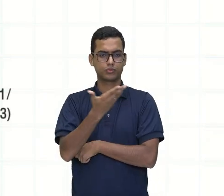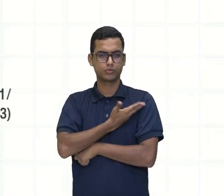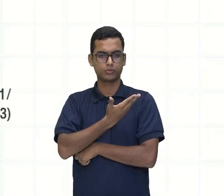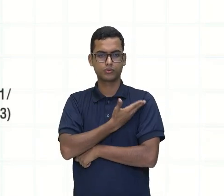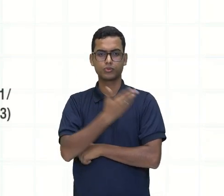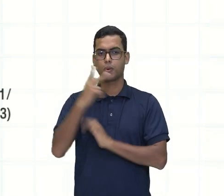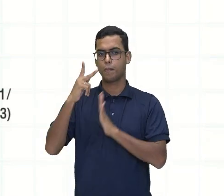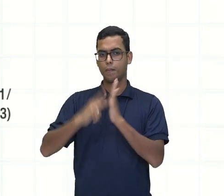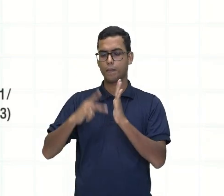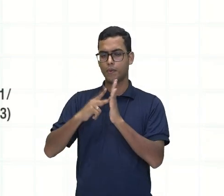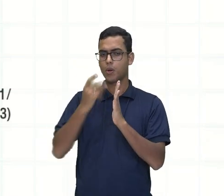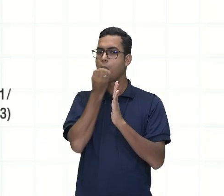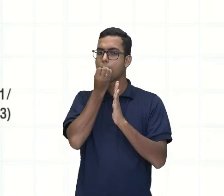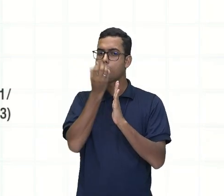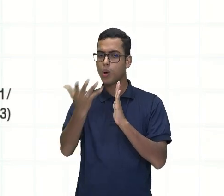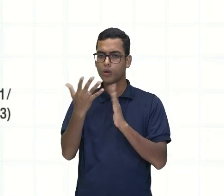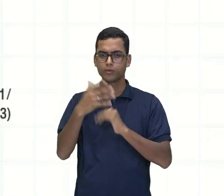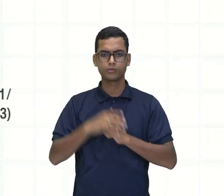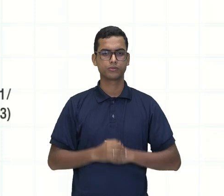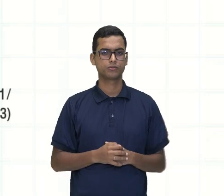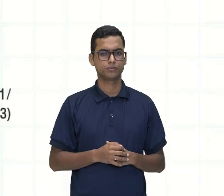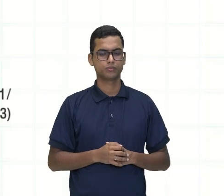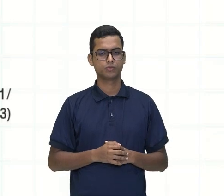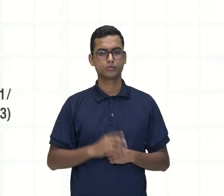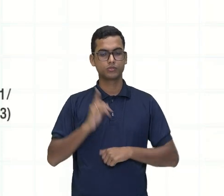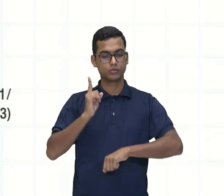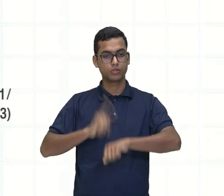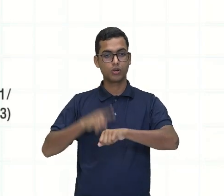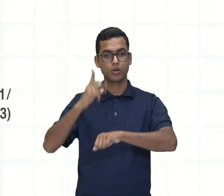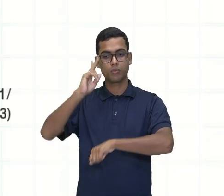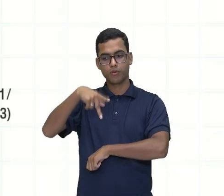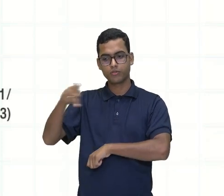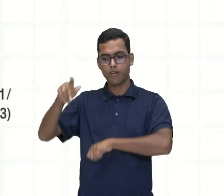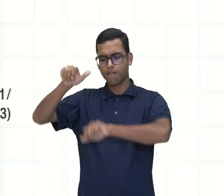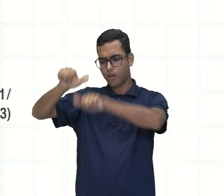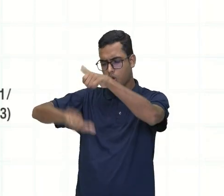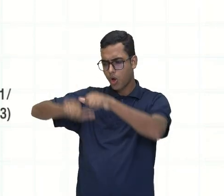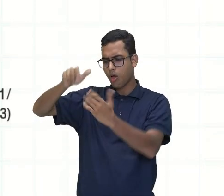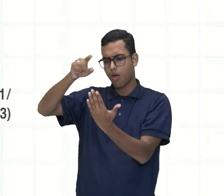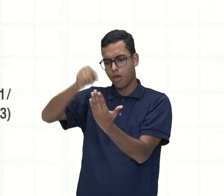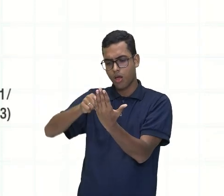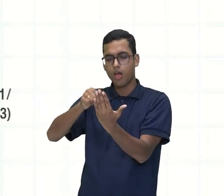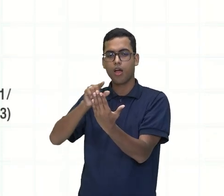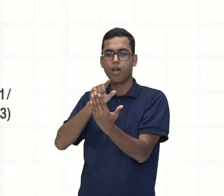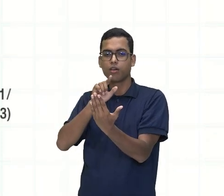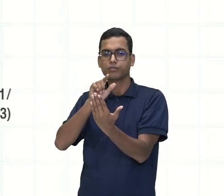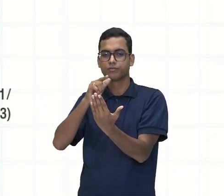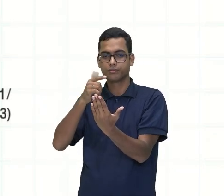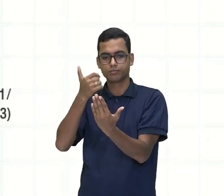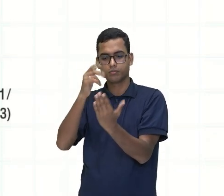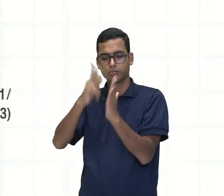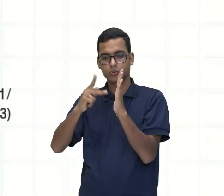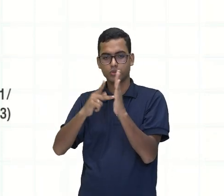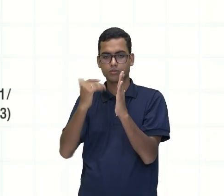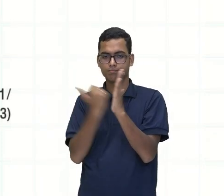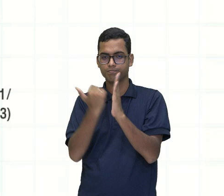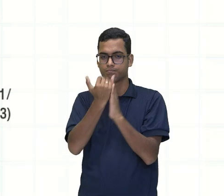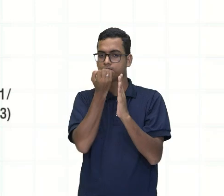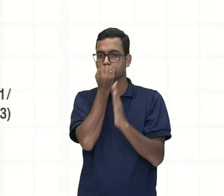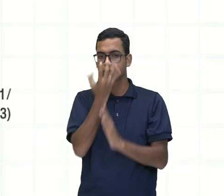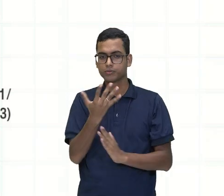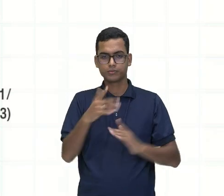notas muito boas. In the end, he was caught and the teacher punished them, ok?